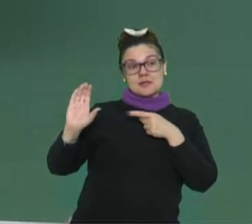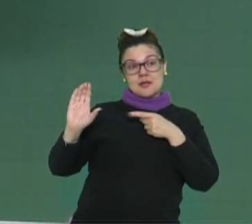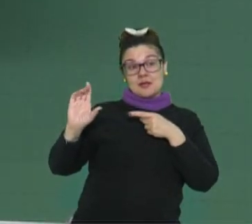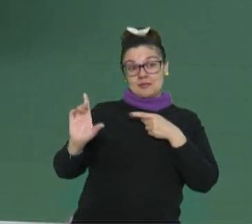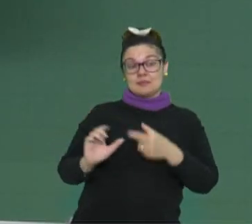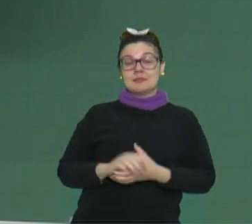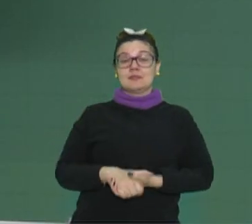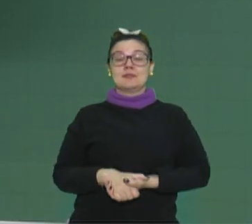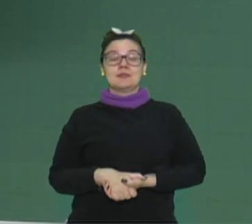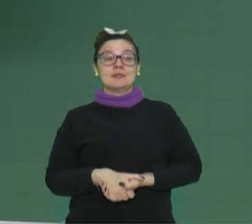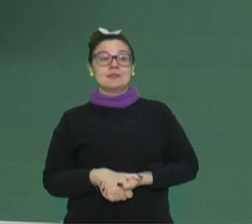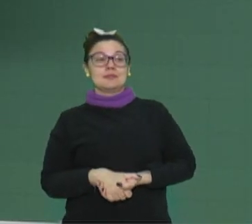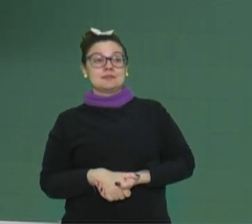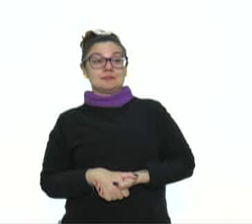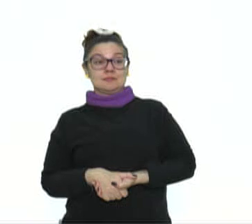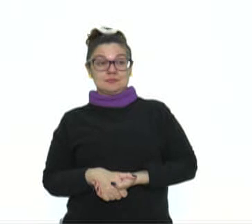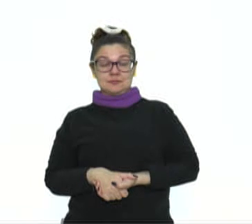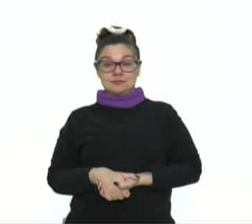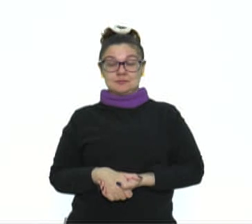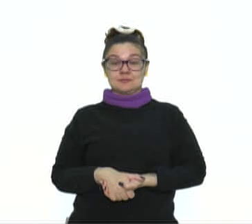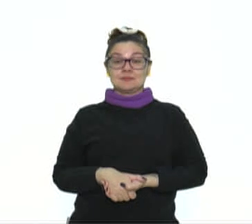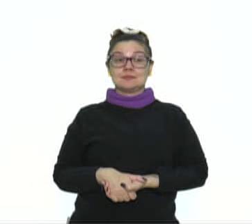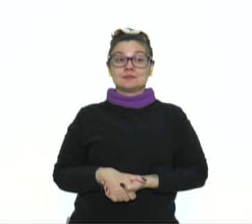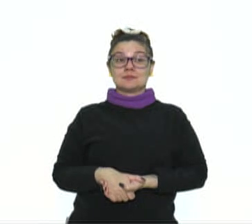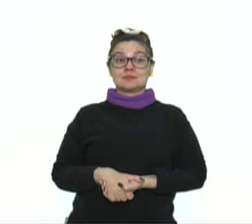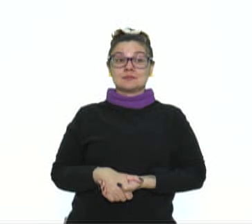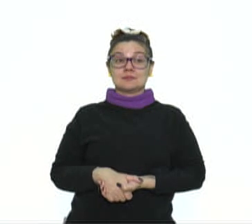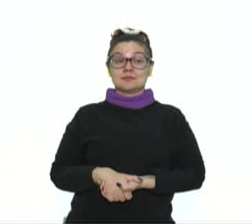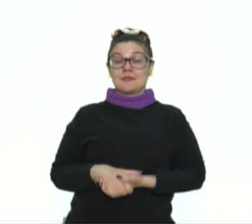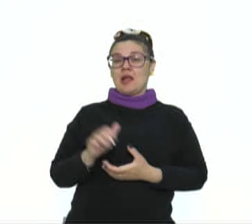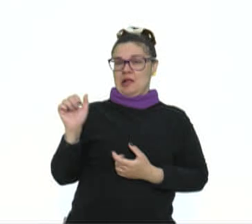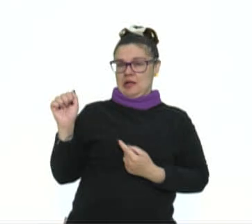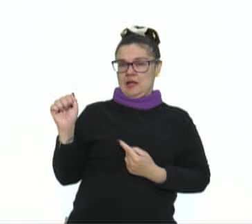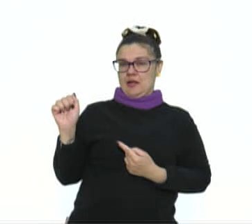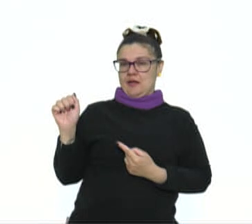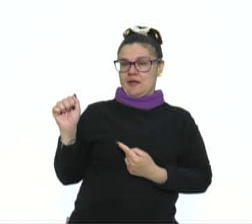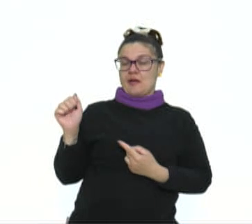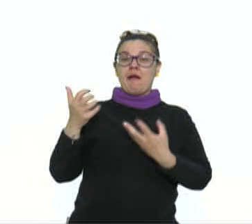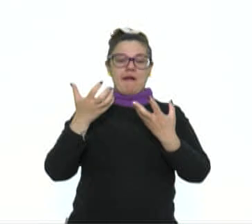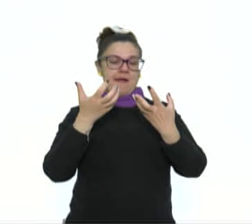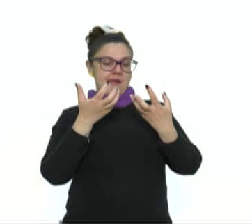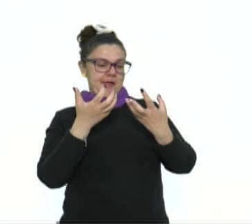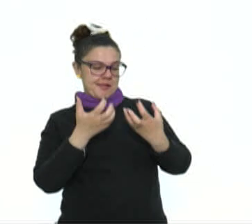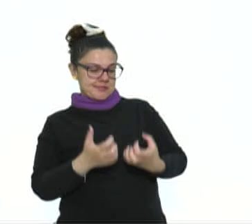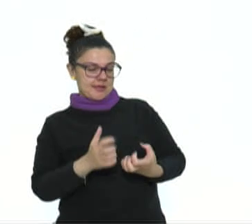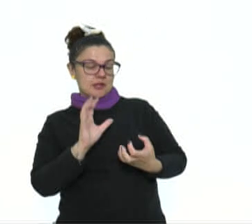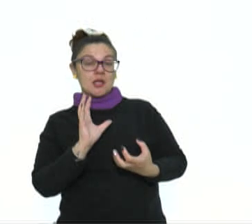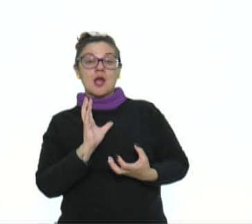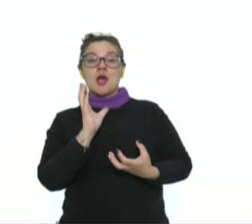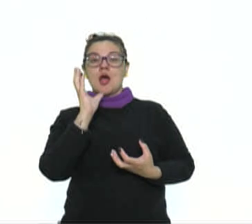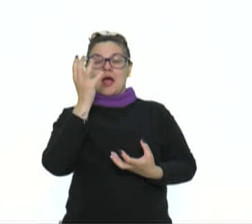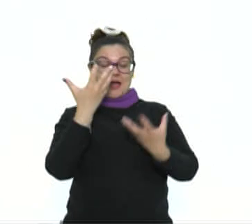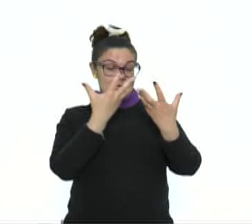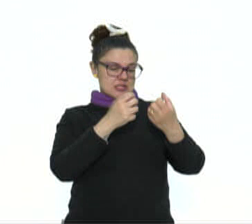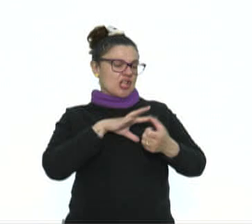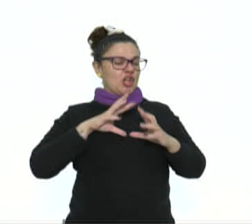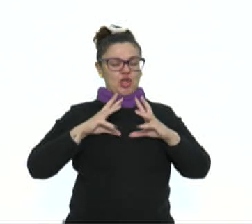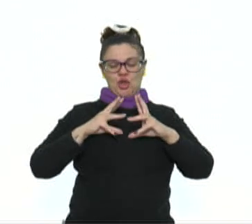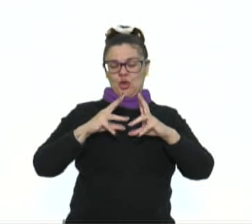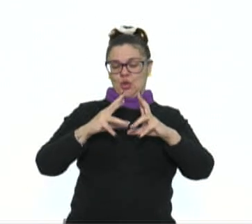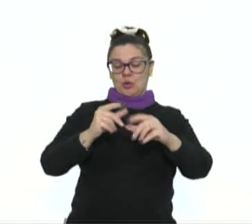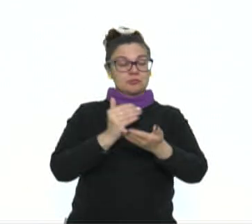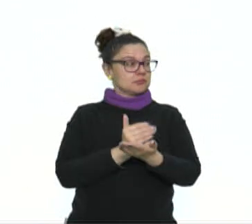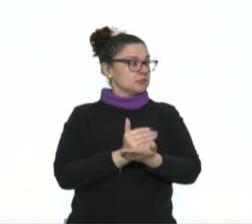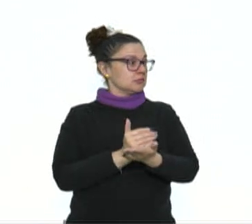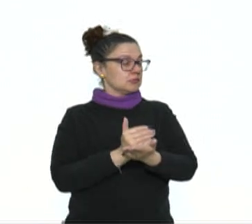correta. A alternativa correta, então, será que é a letra A? Assegura que a ação seja aceita por todas a partir